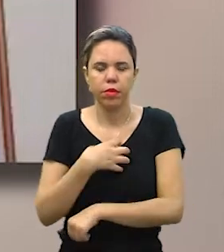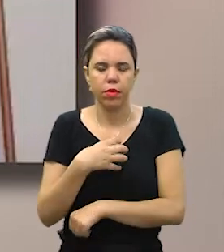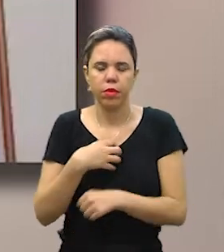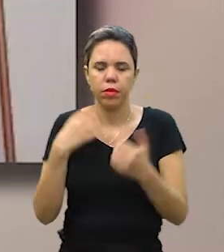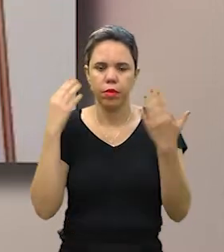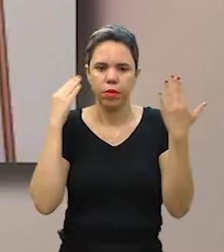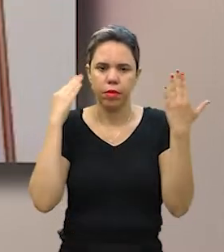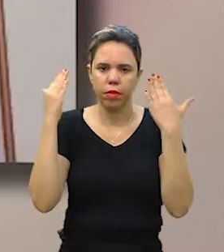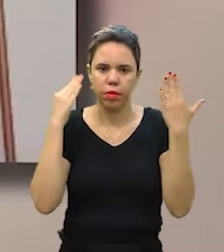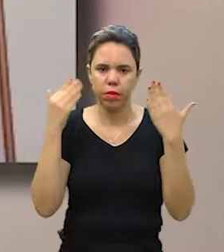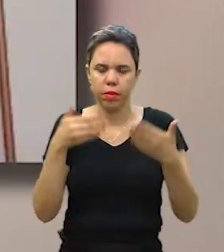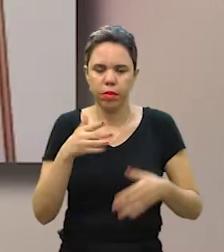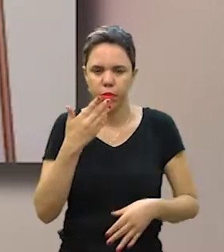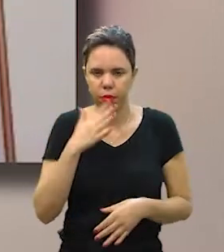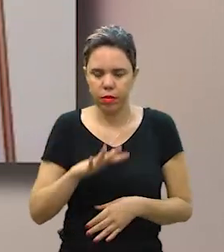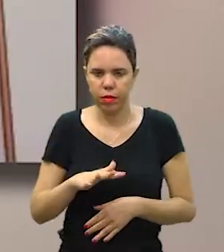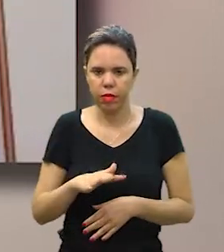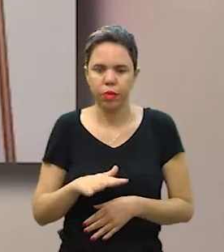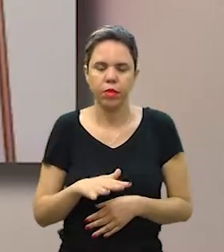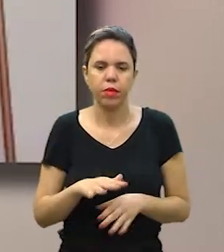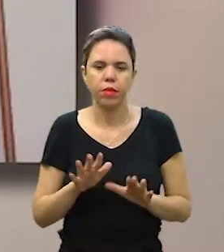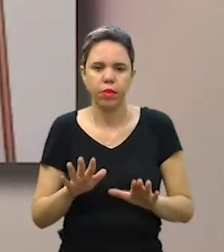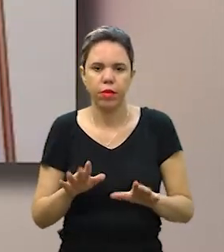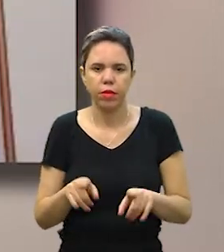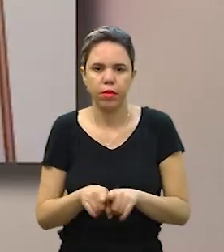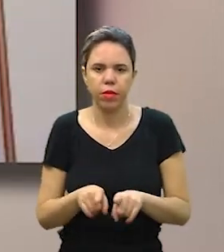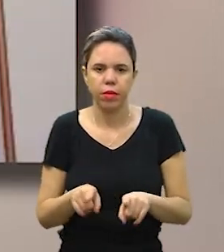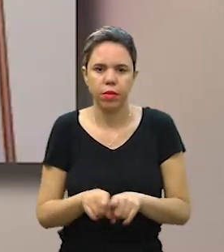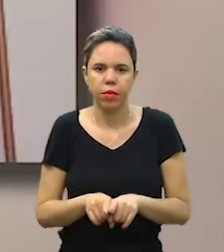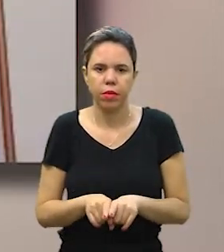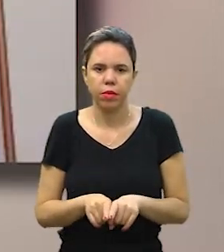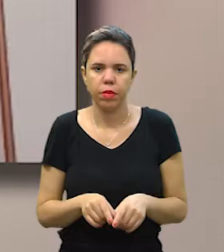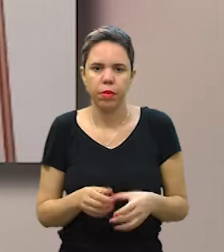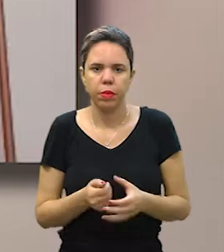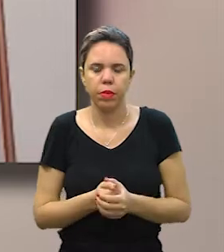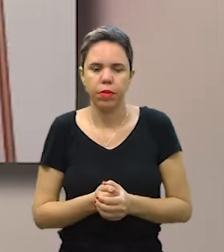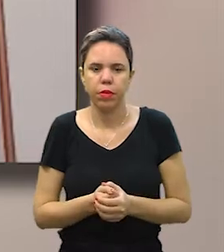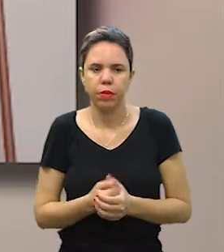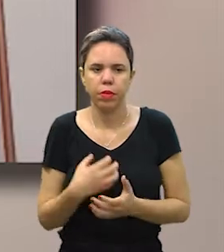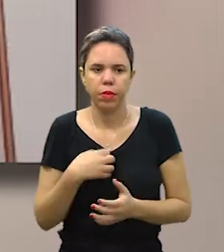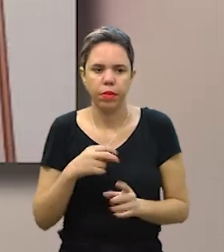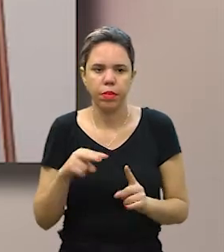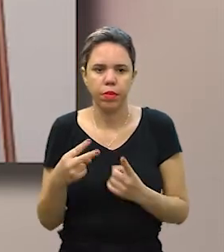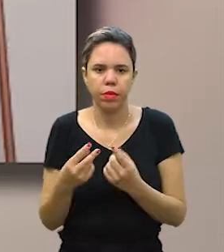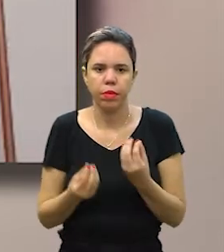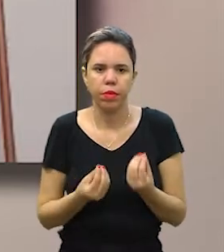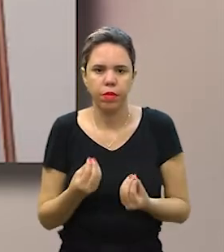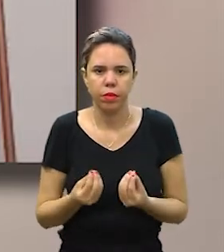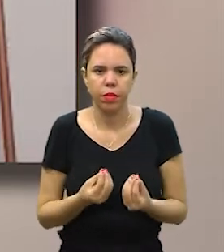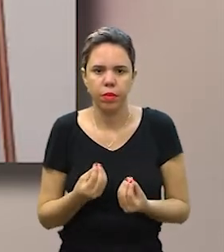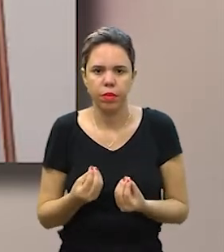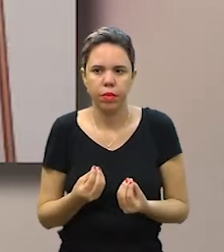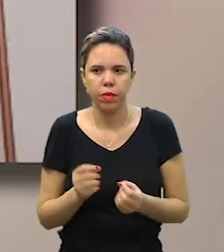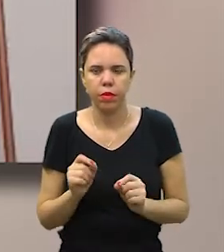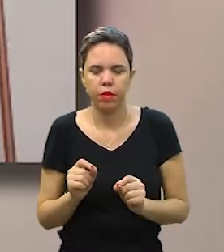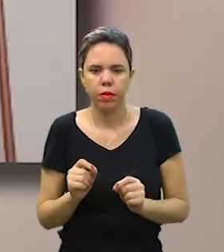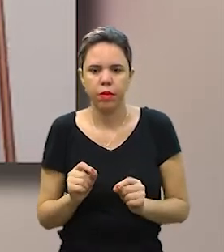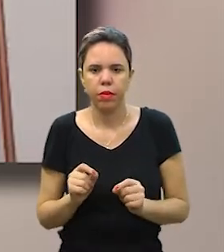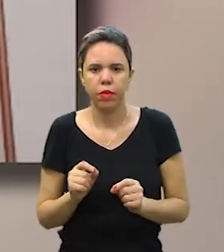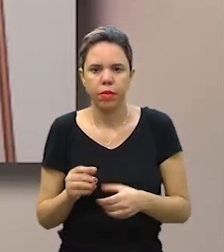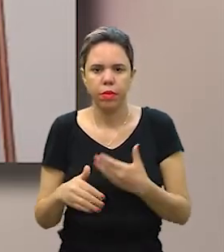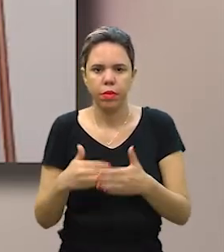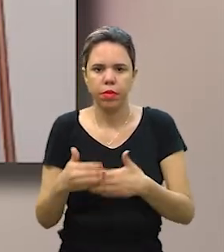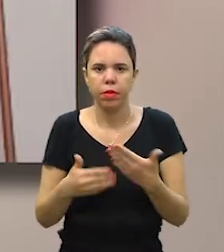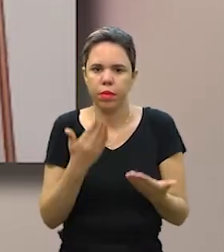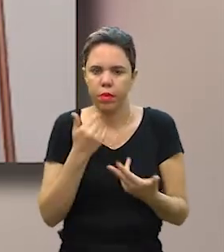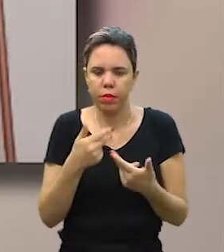emocional, psicológica dessa criança, mas também no aspecto de